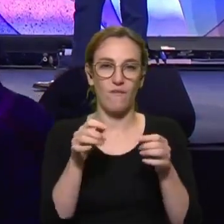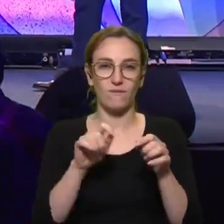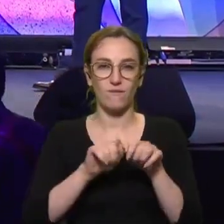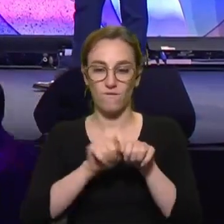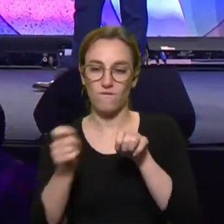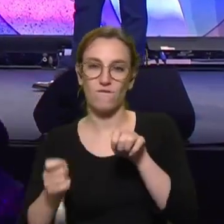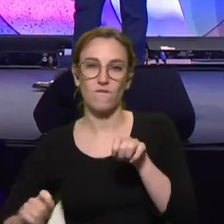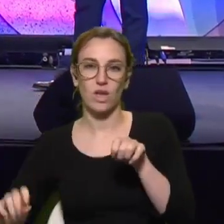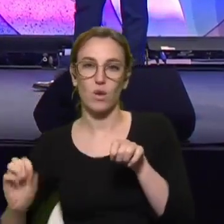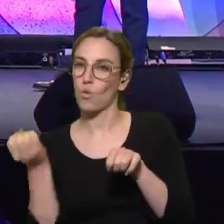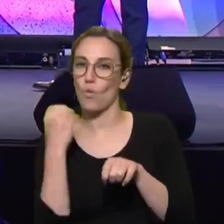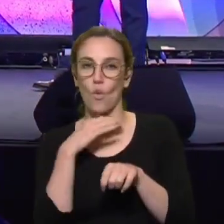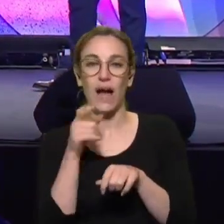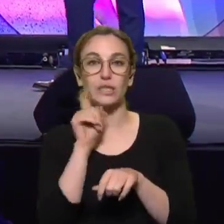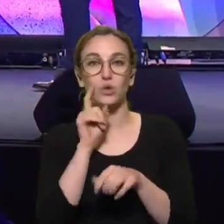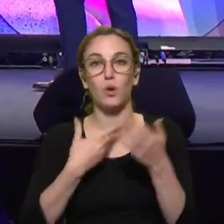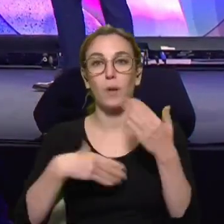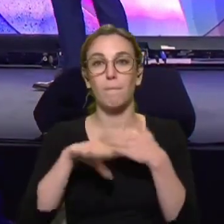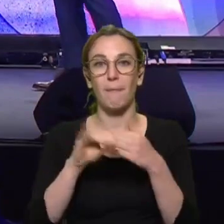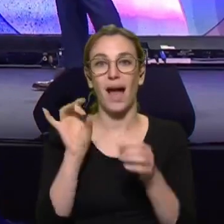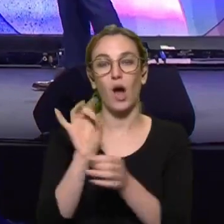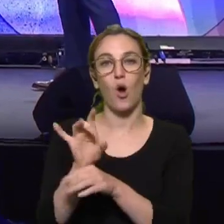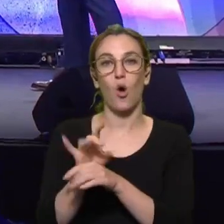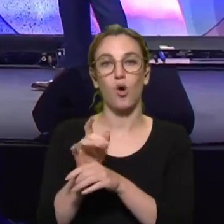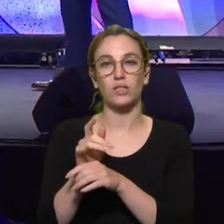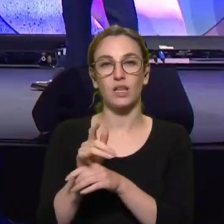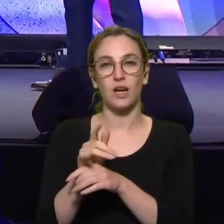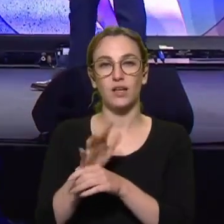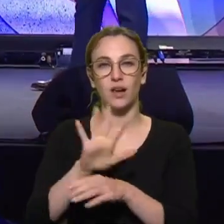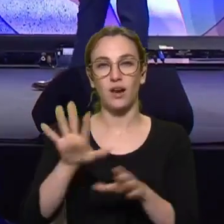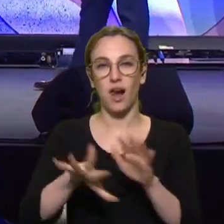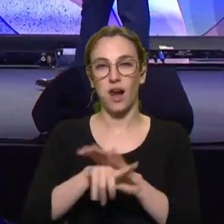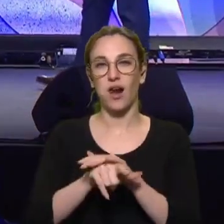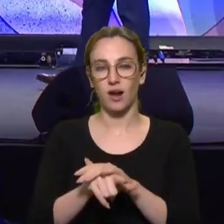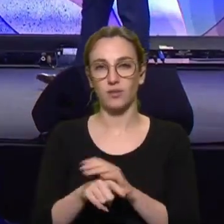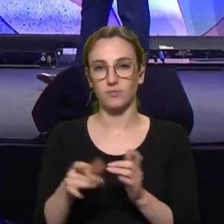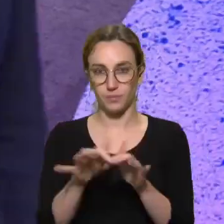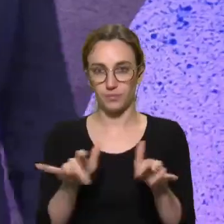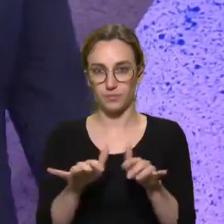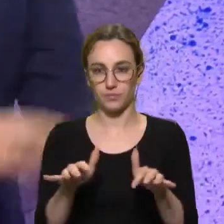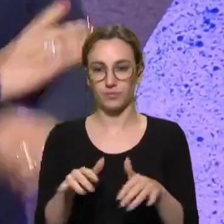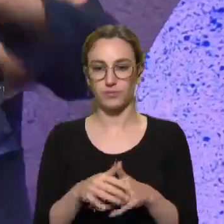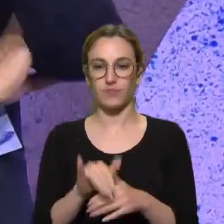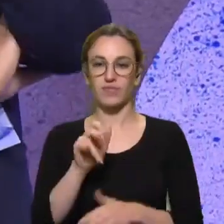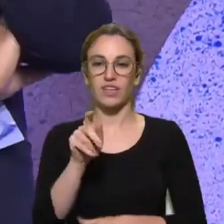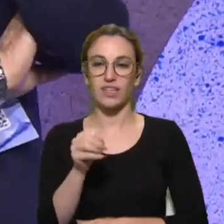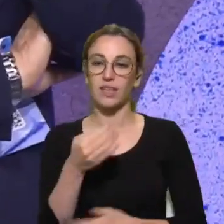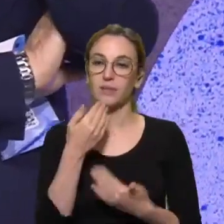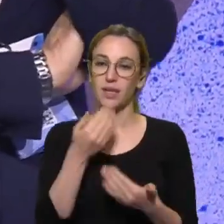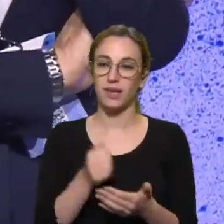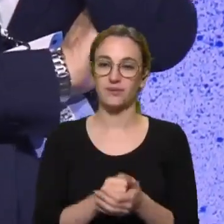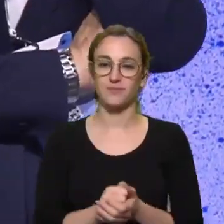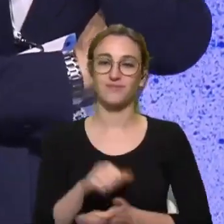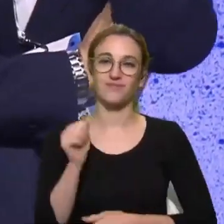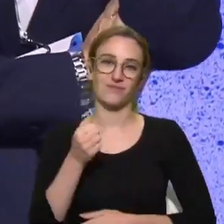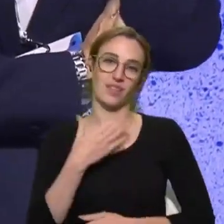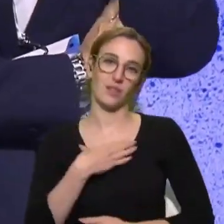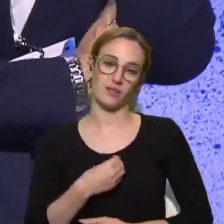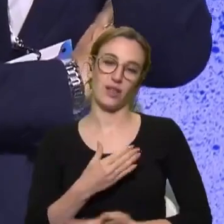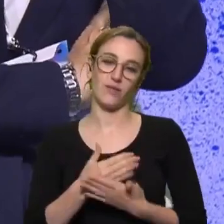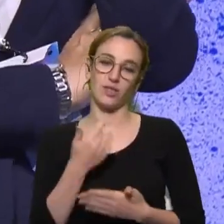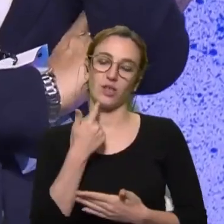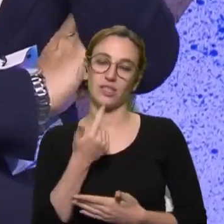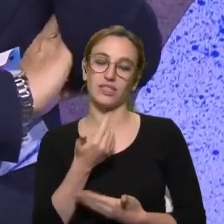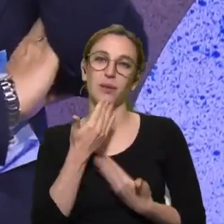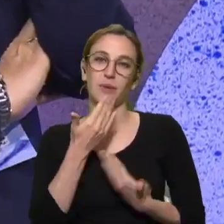os ataques de hackers. Inês, agradecimentos. Sim, gostava só de deixar então um